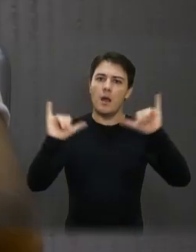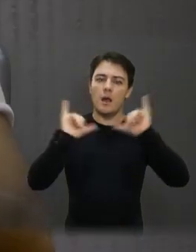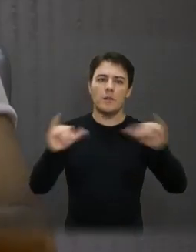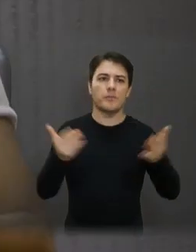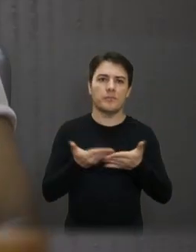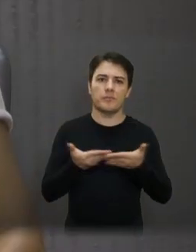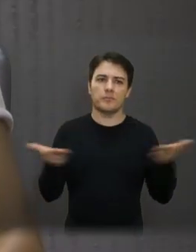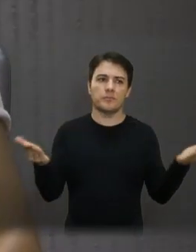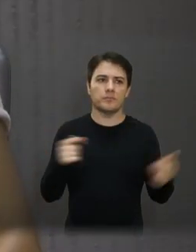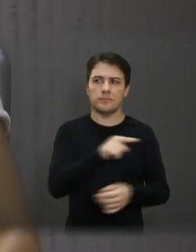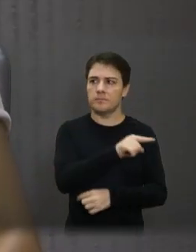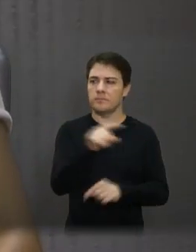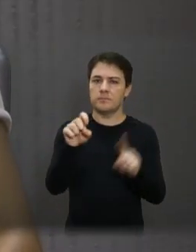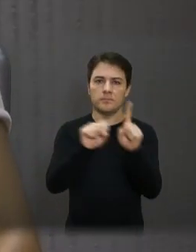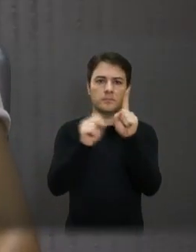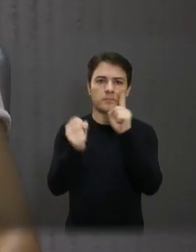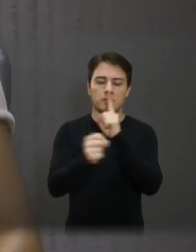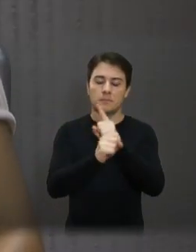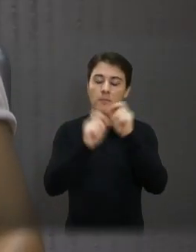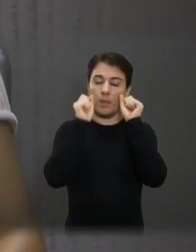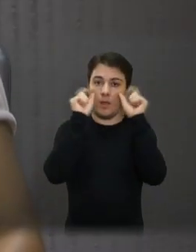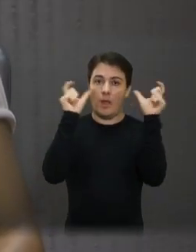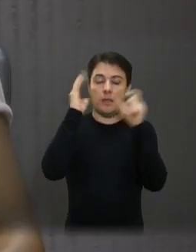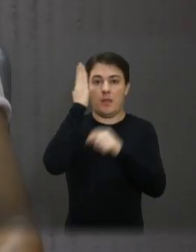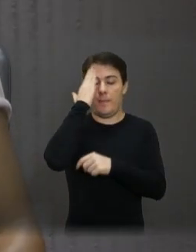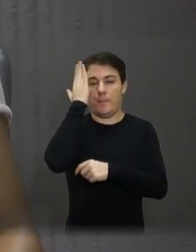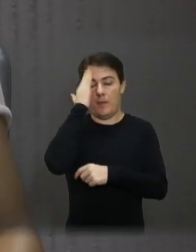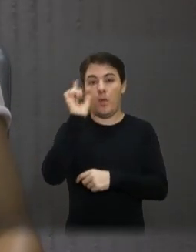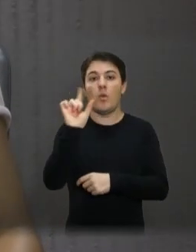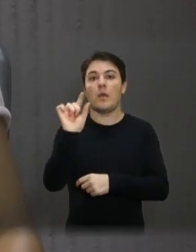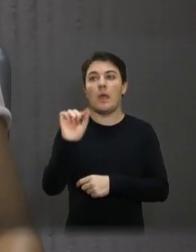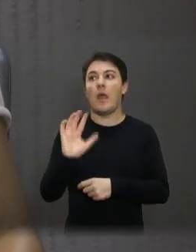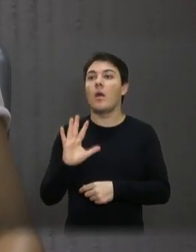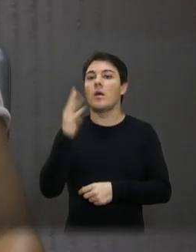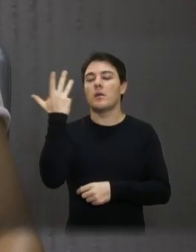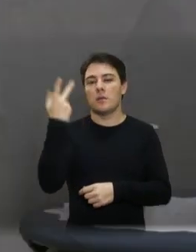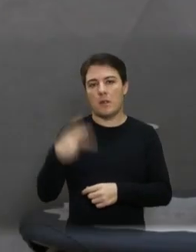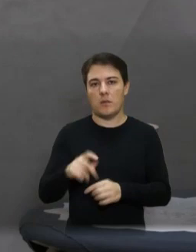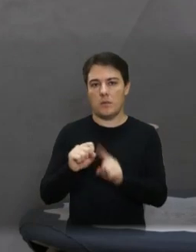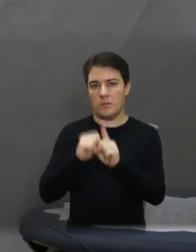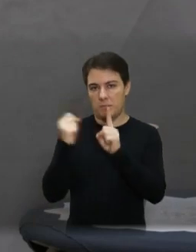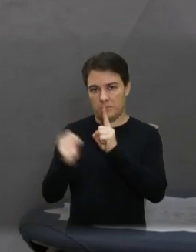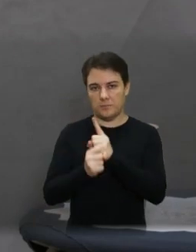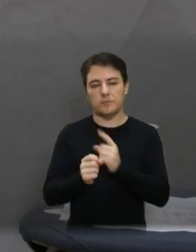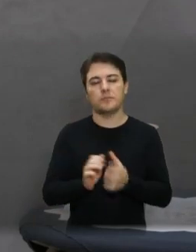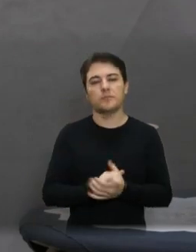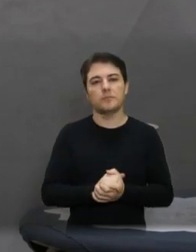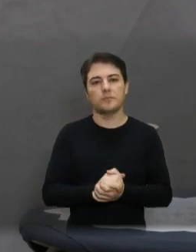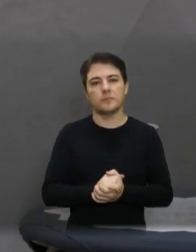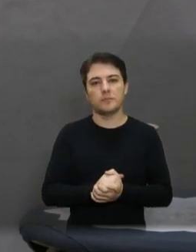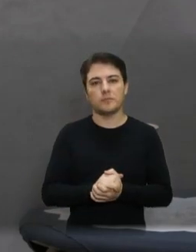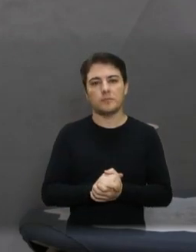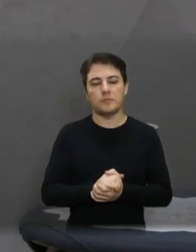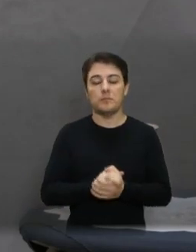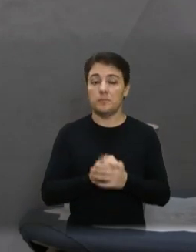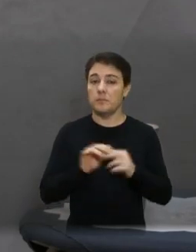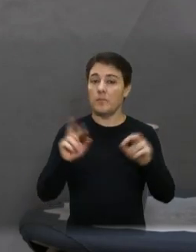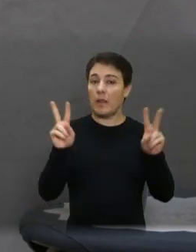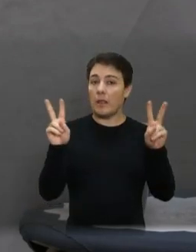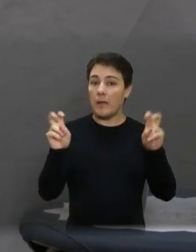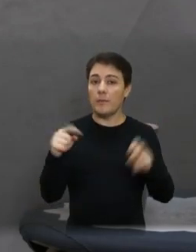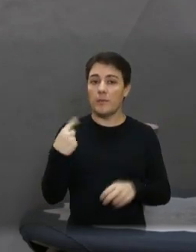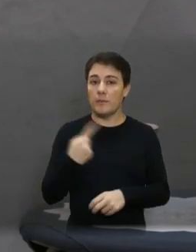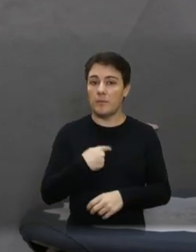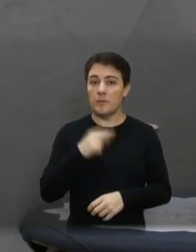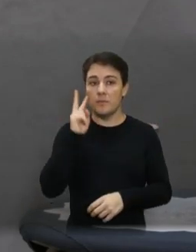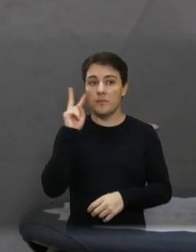a luz para a sociedade também saber que tem algo acontecendo no círculo social um problema também matemática que a gente observa